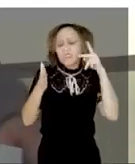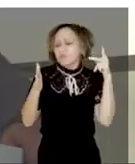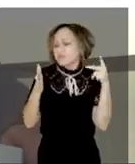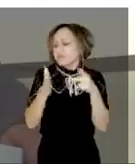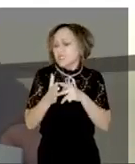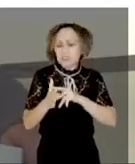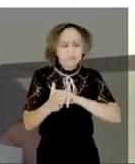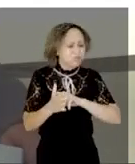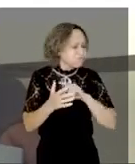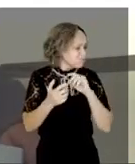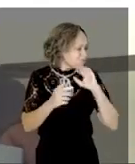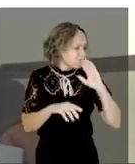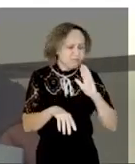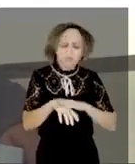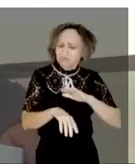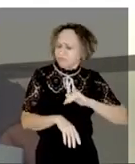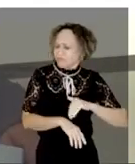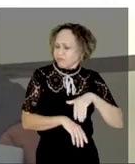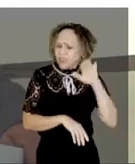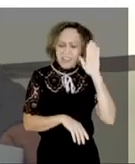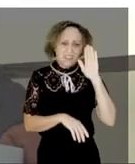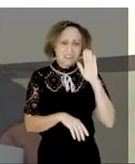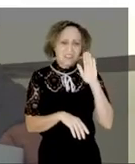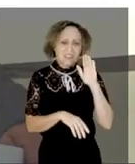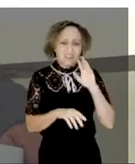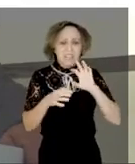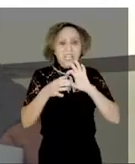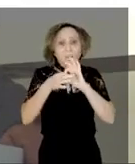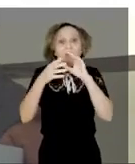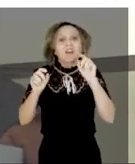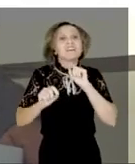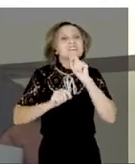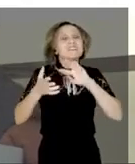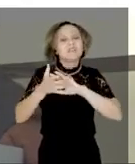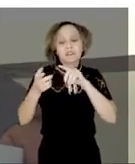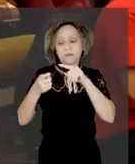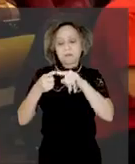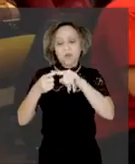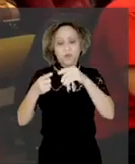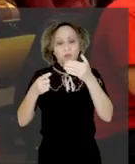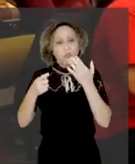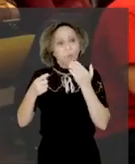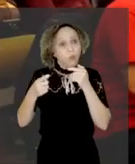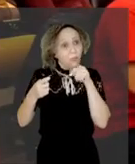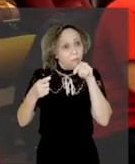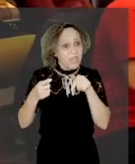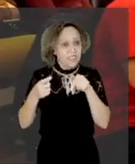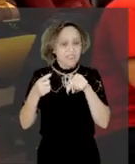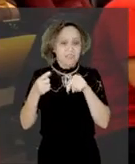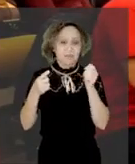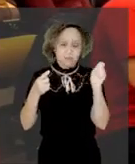Democracia é ter acesso à saúde quando os nossos filhos estiverem enfermos.